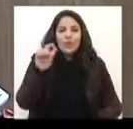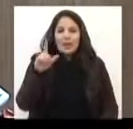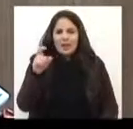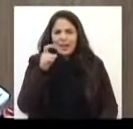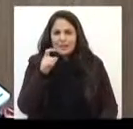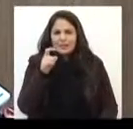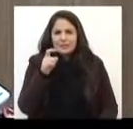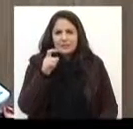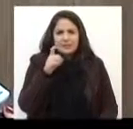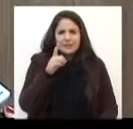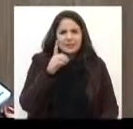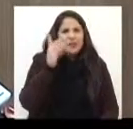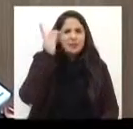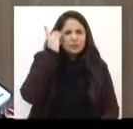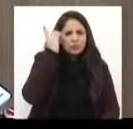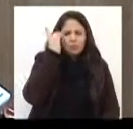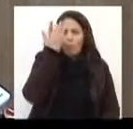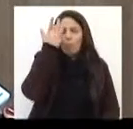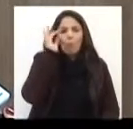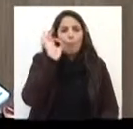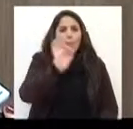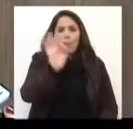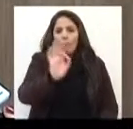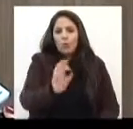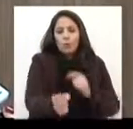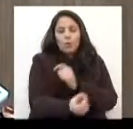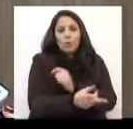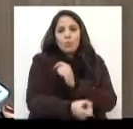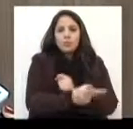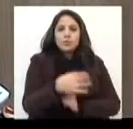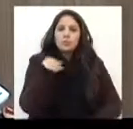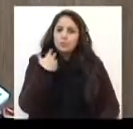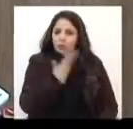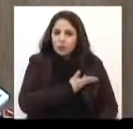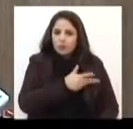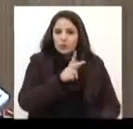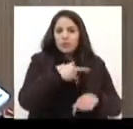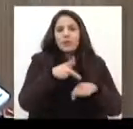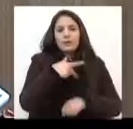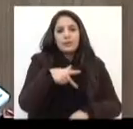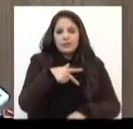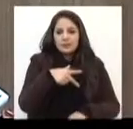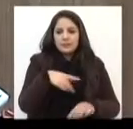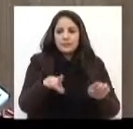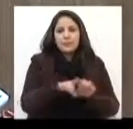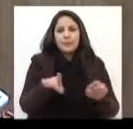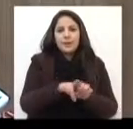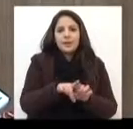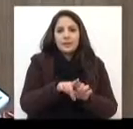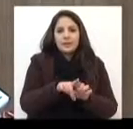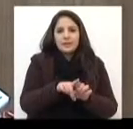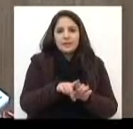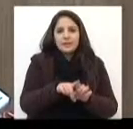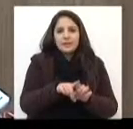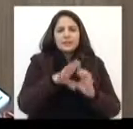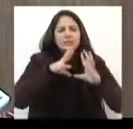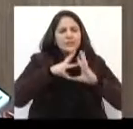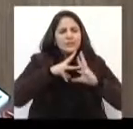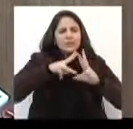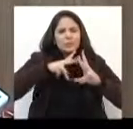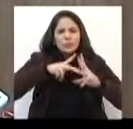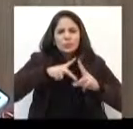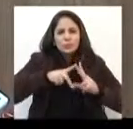não estava sabendo de nada da corrupção do nosso país, dos envolvimentos de tantos